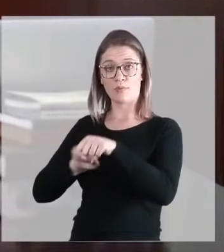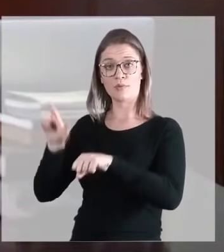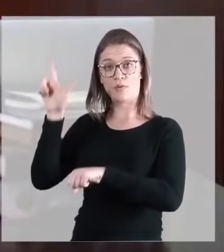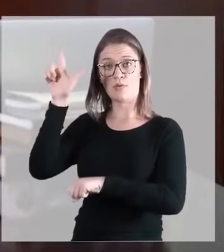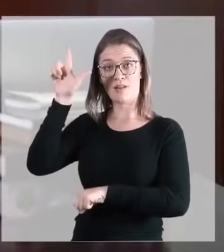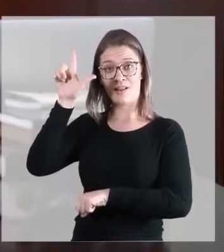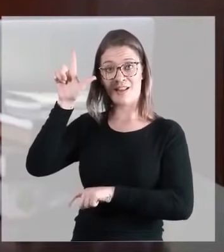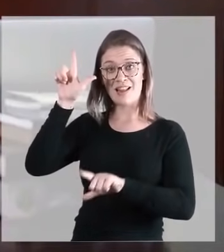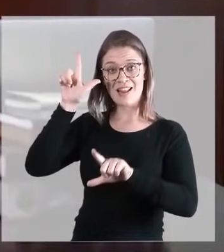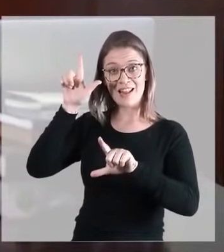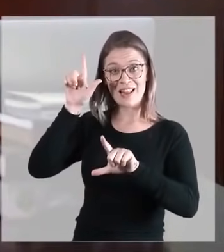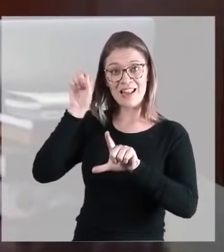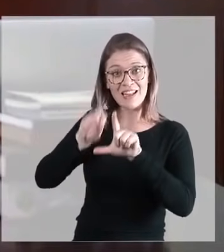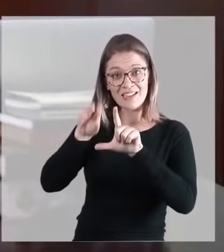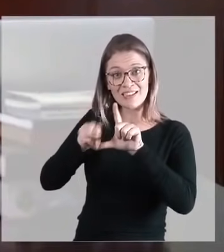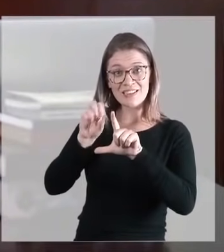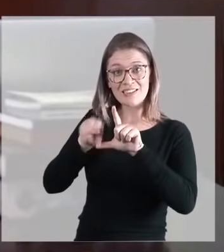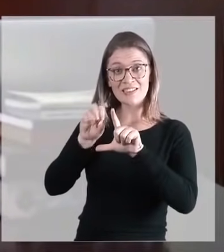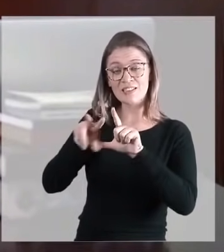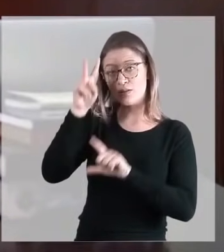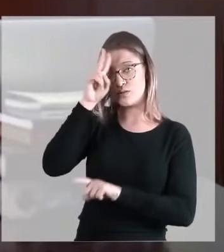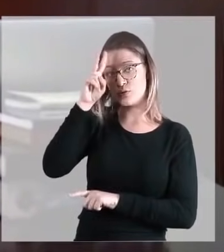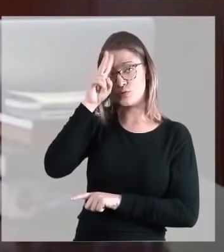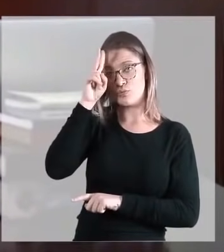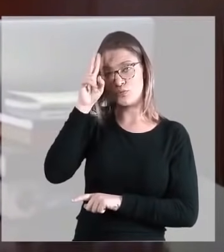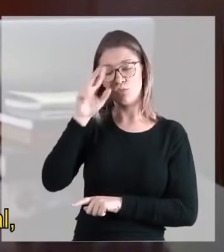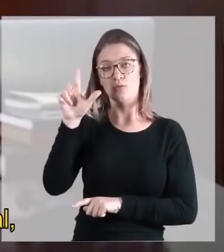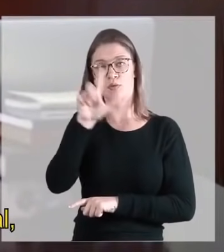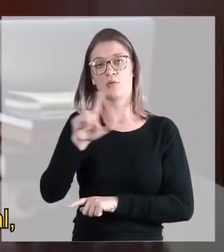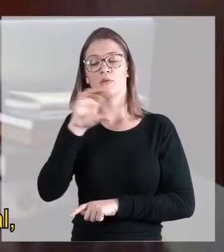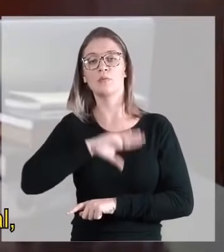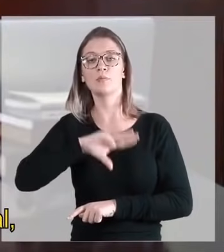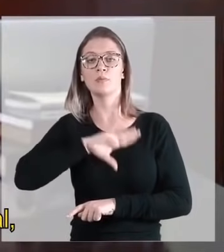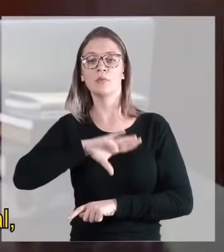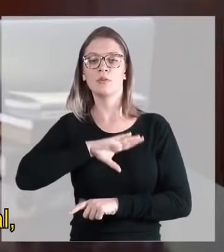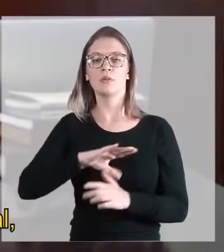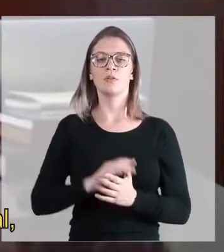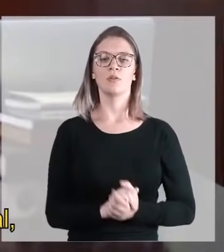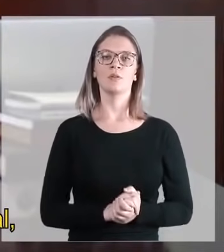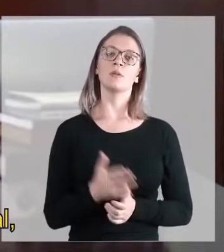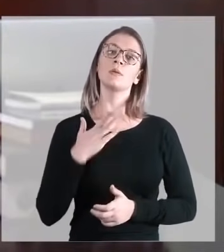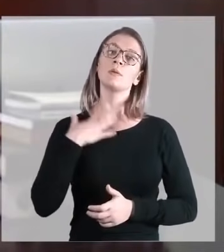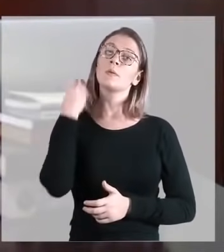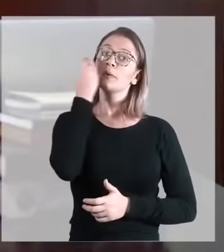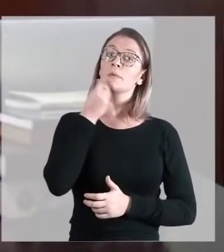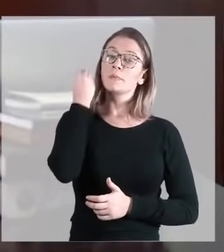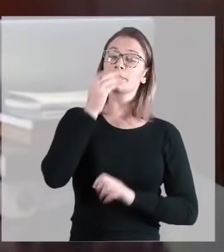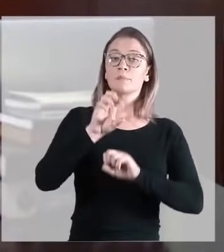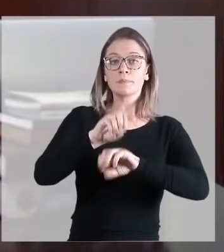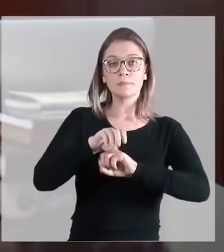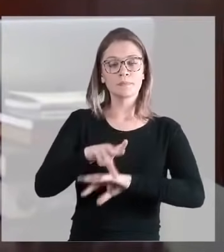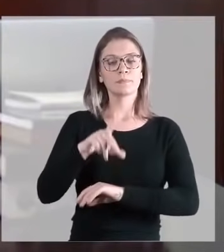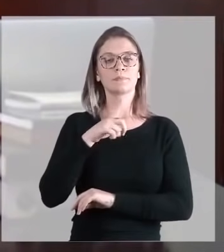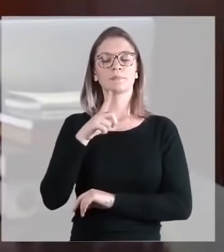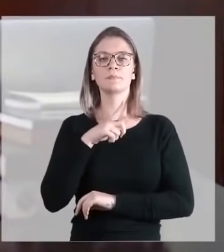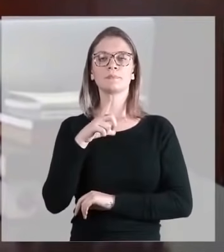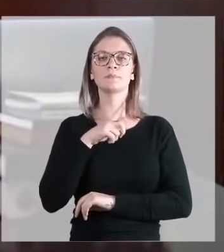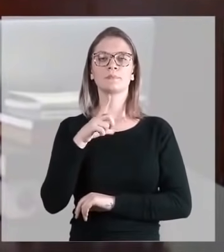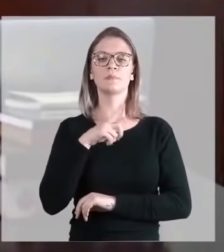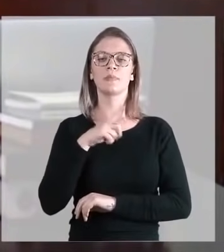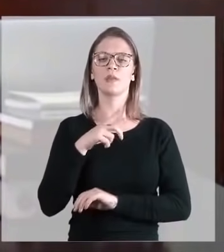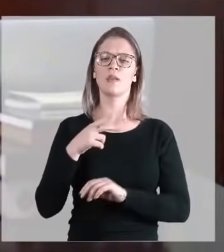licenciatura plena em história, pós-graduação em literatura portuguesa, e na minha experiência educacional eu tenho levado